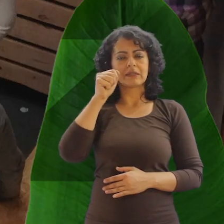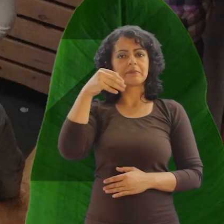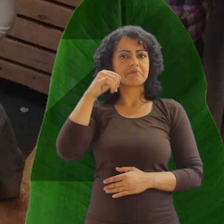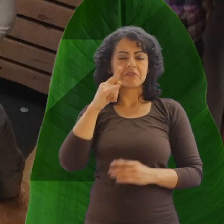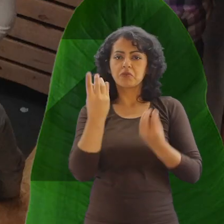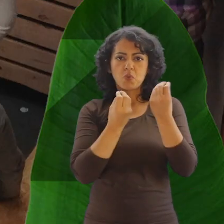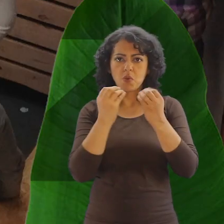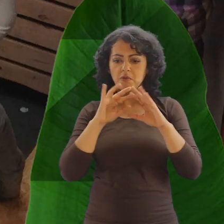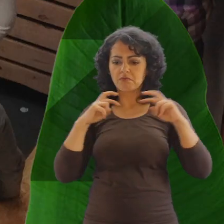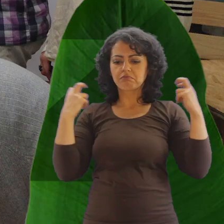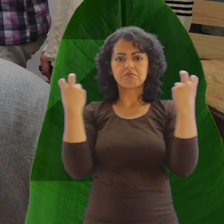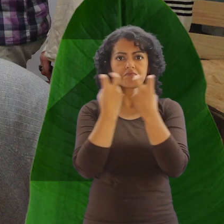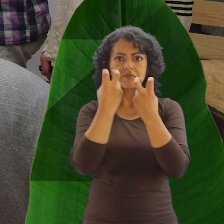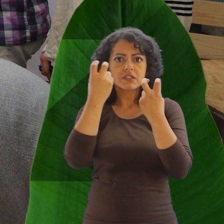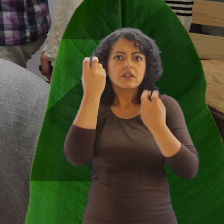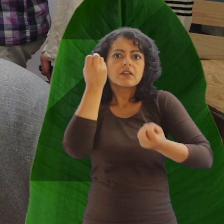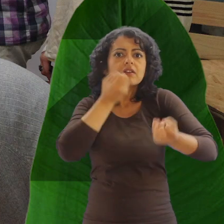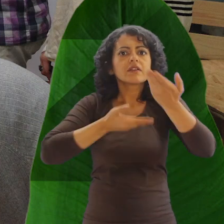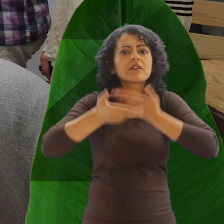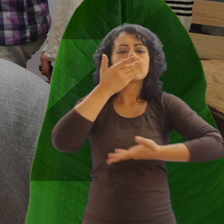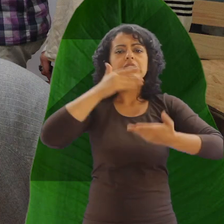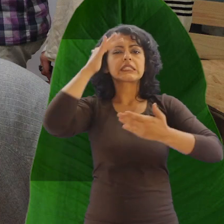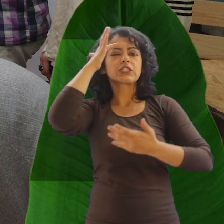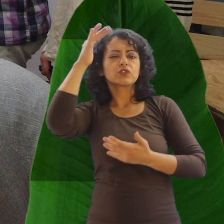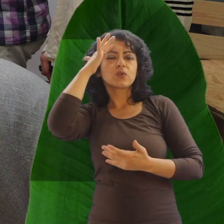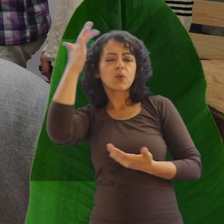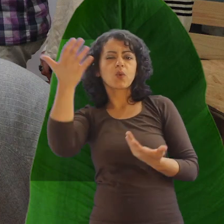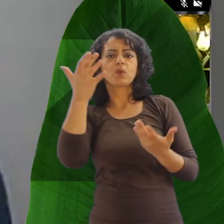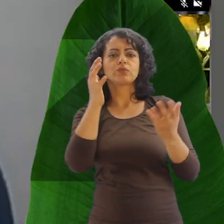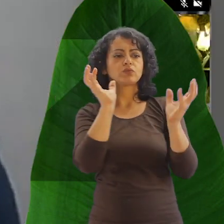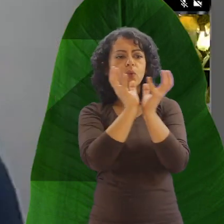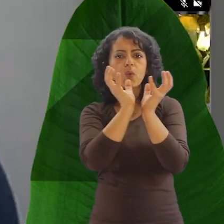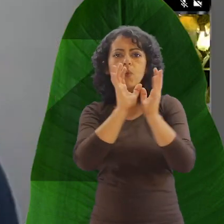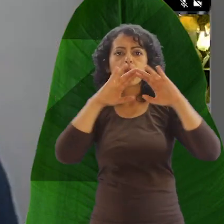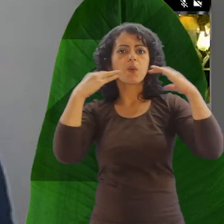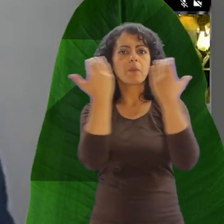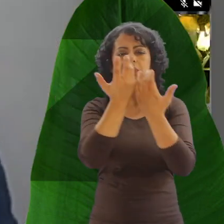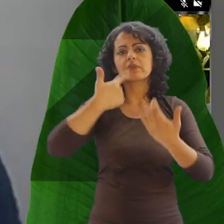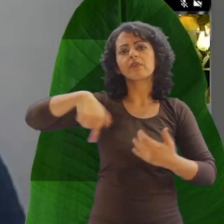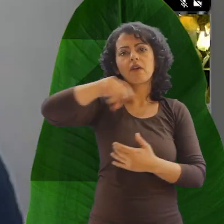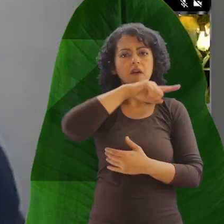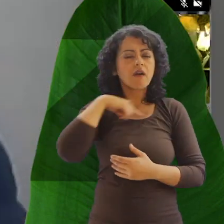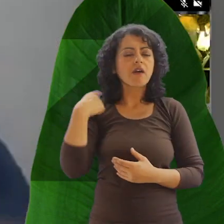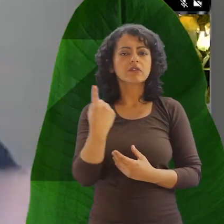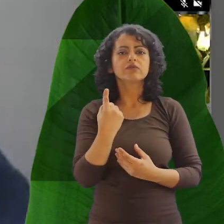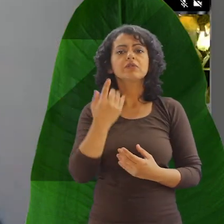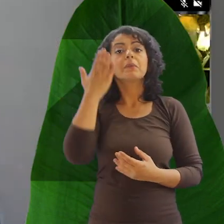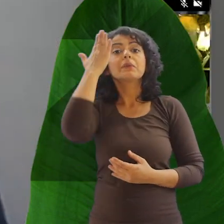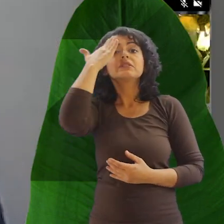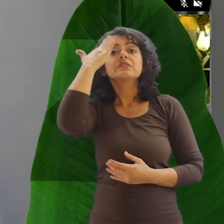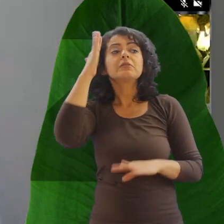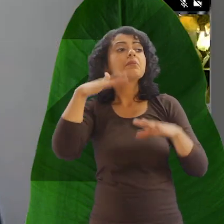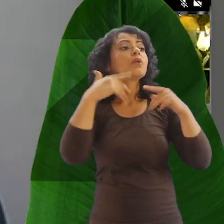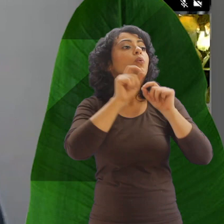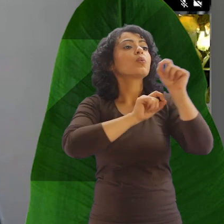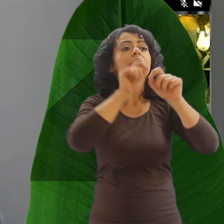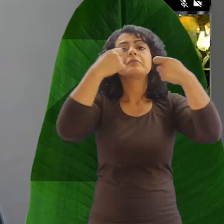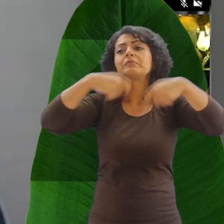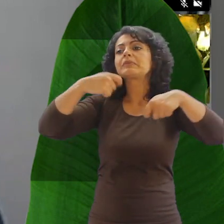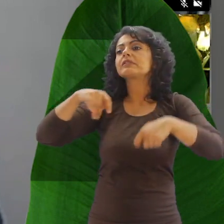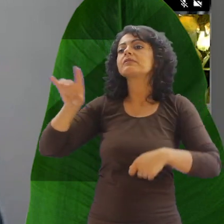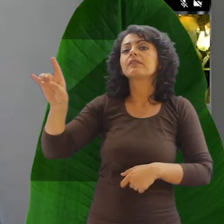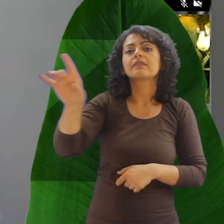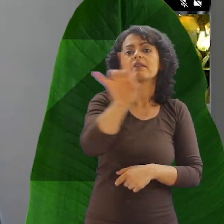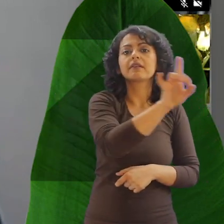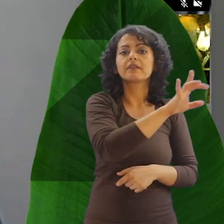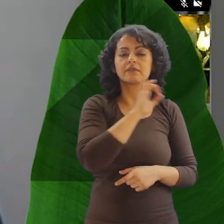gente fazer um círculo dos sonhos, tanto com a equipe quanto com a comunidade, quanto com os atores locais. Ou seja, saber